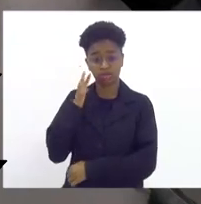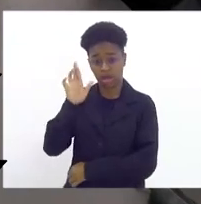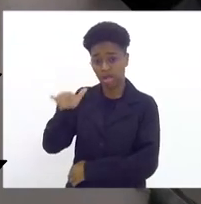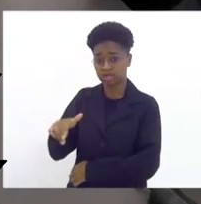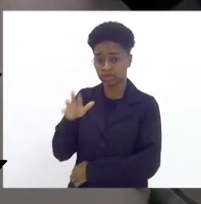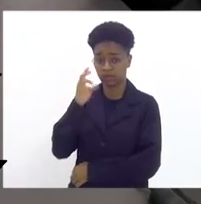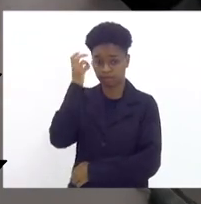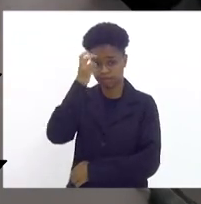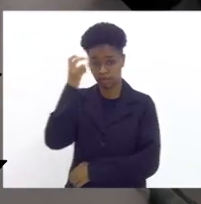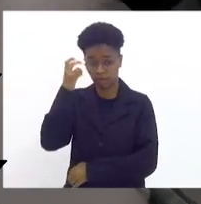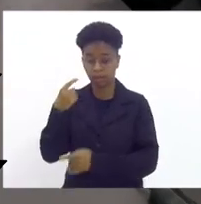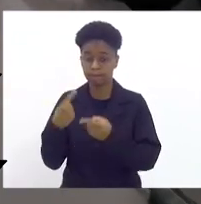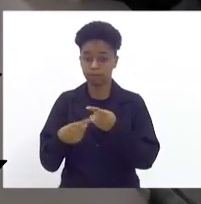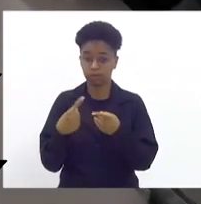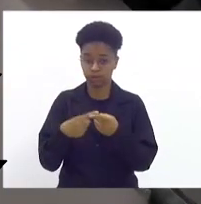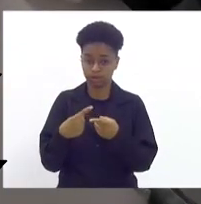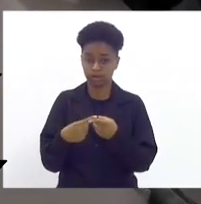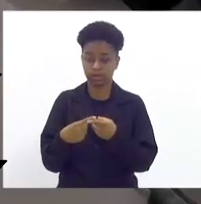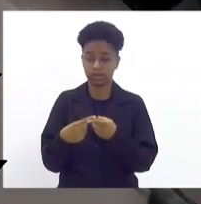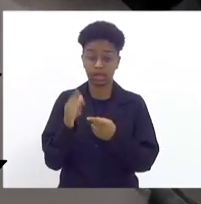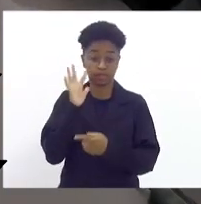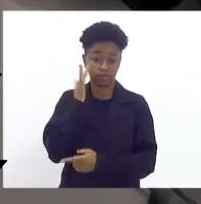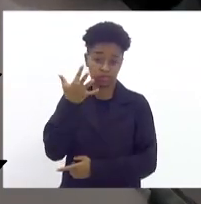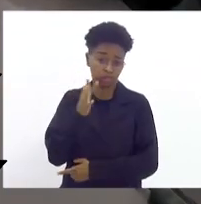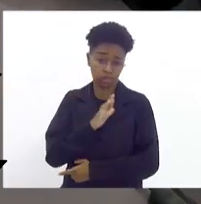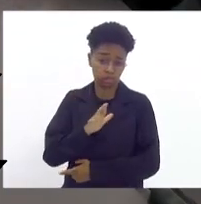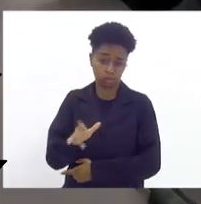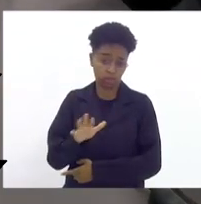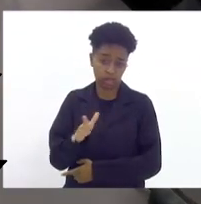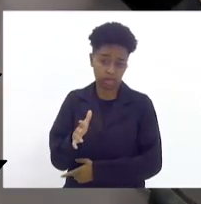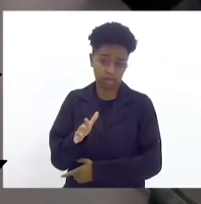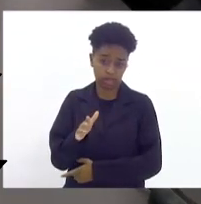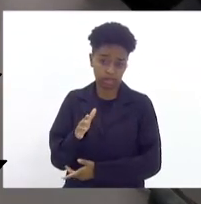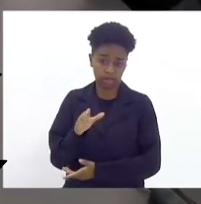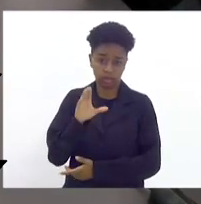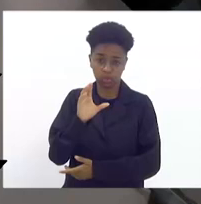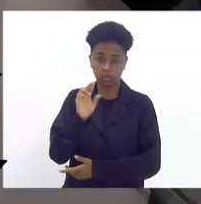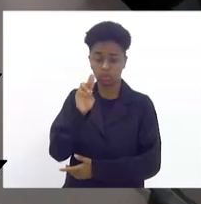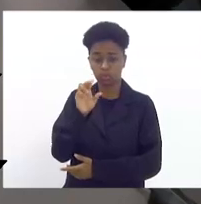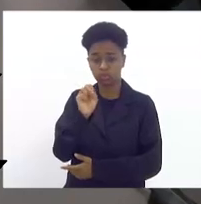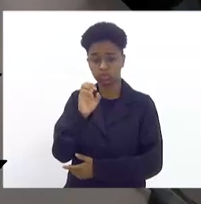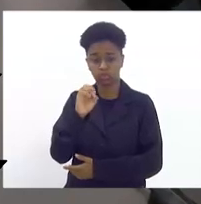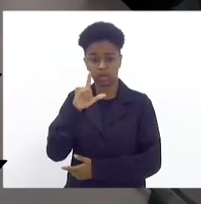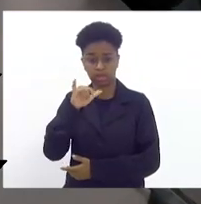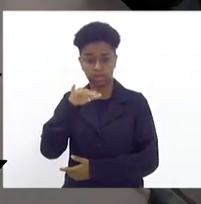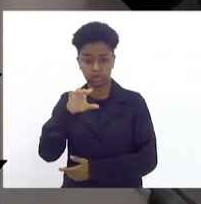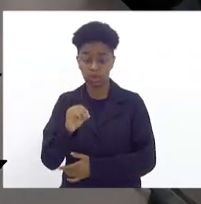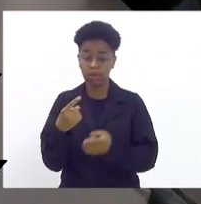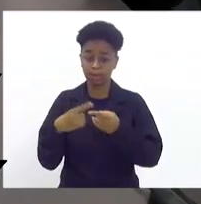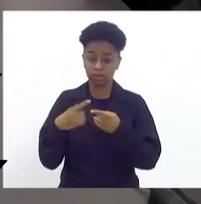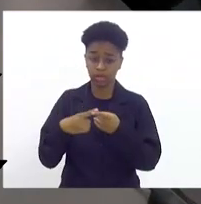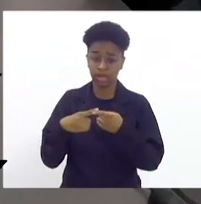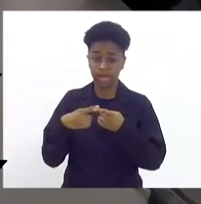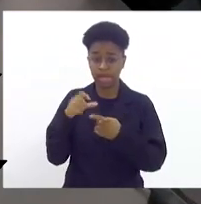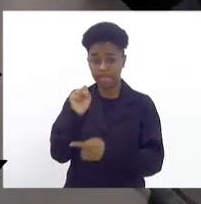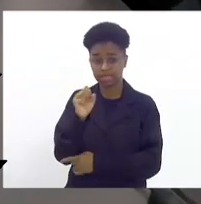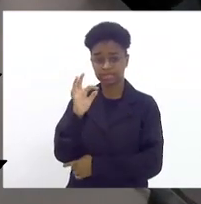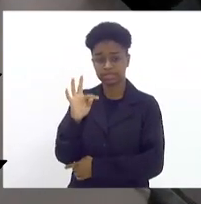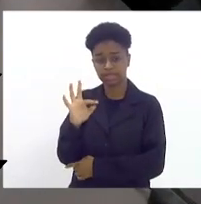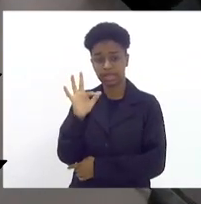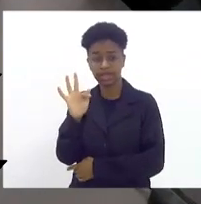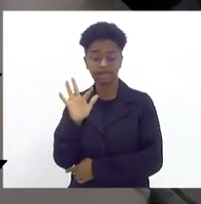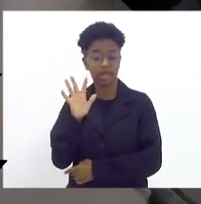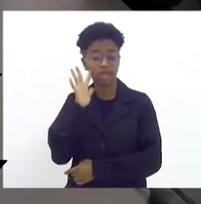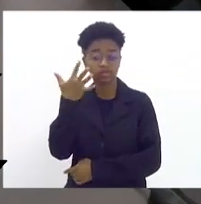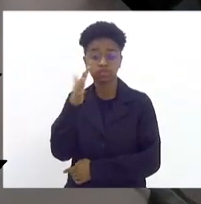Verônica, no sentido de que a decisão, no mesmo sentido do deputado Cozolino, a decisão do Supremo é ampla. Ela não diz que